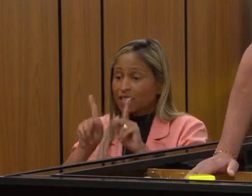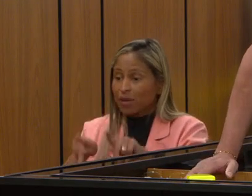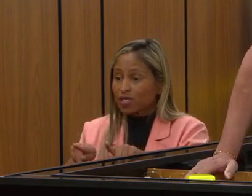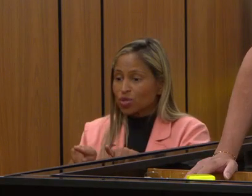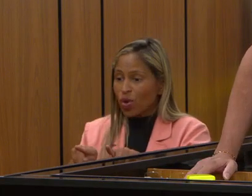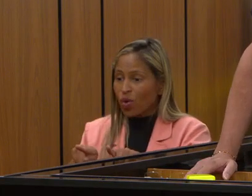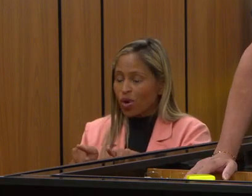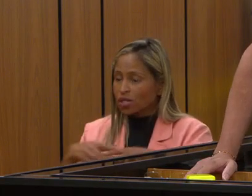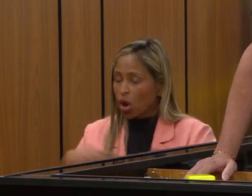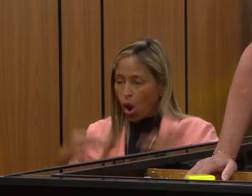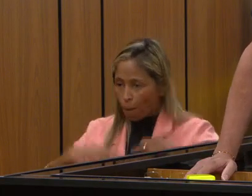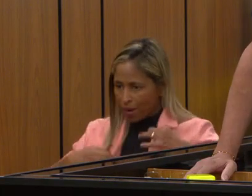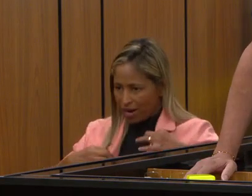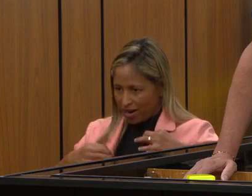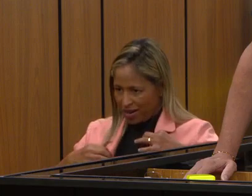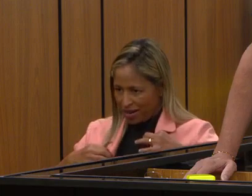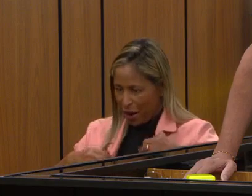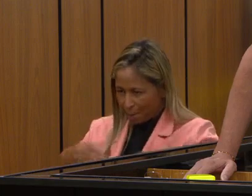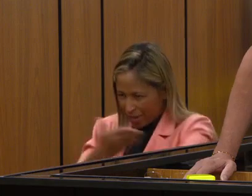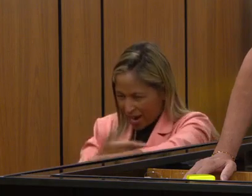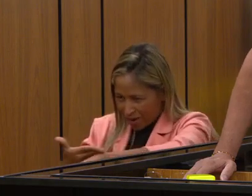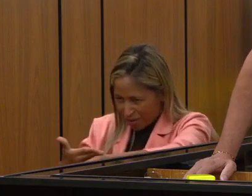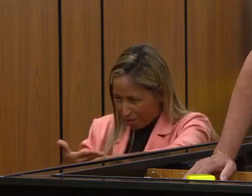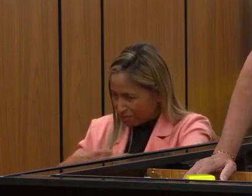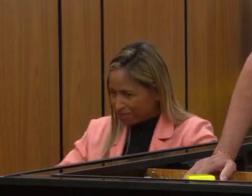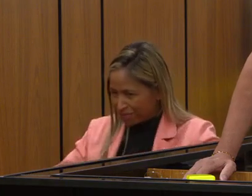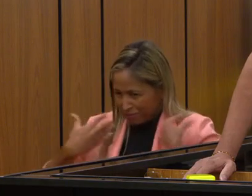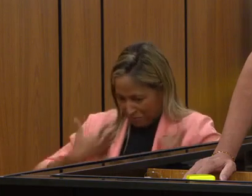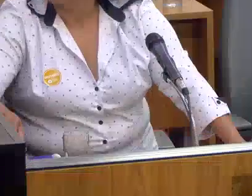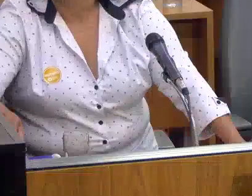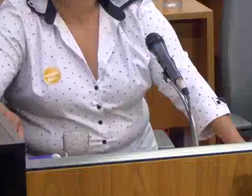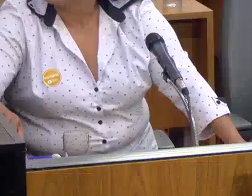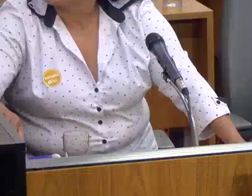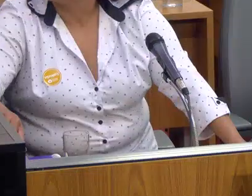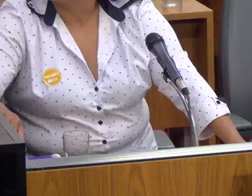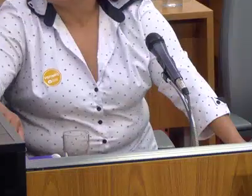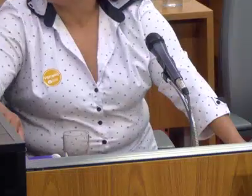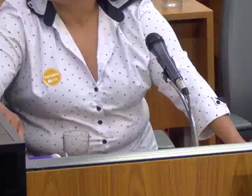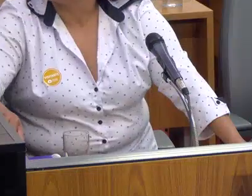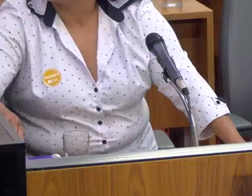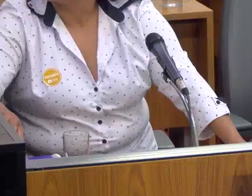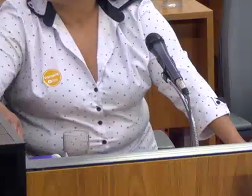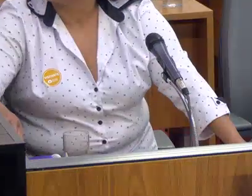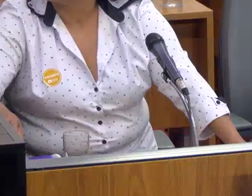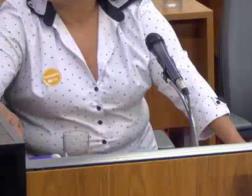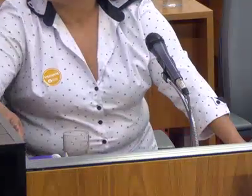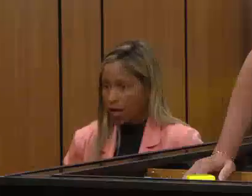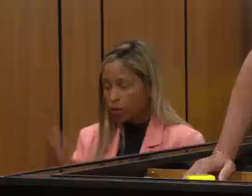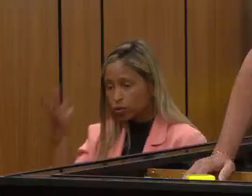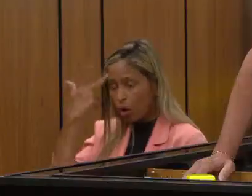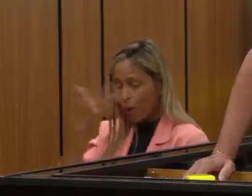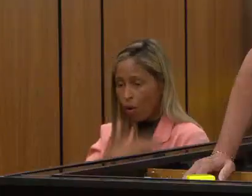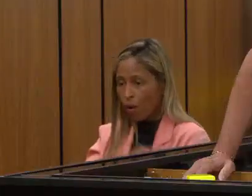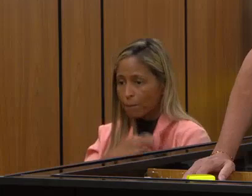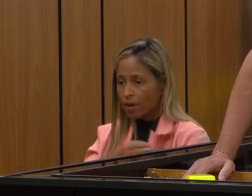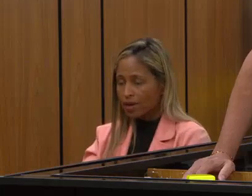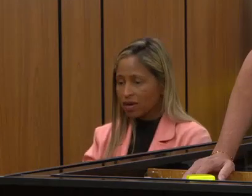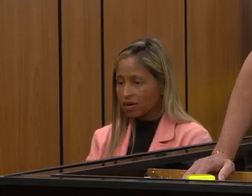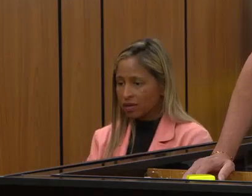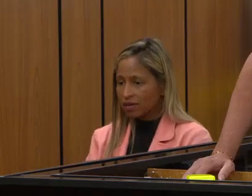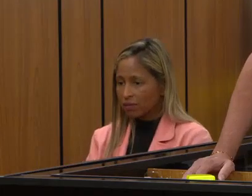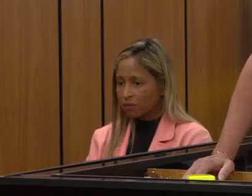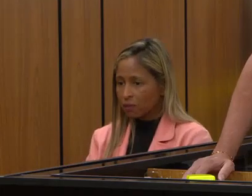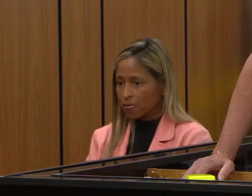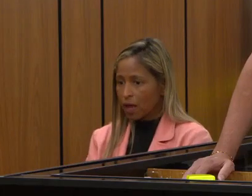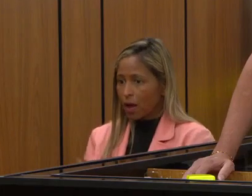nem estavam com uniforme não sei se vocês repararam a as pessoas estavam vestidos vestimenta normal tinha uma menina